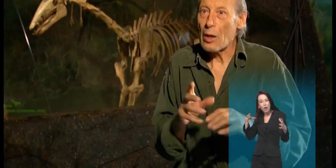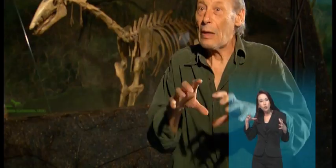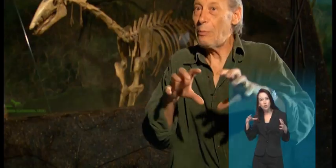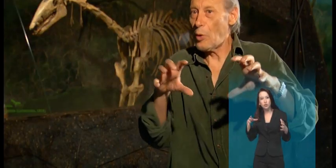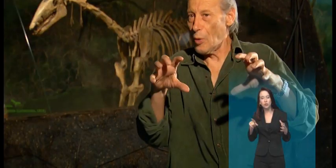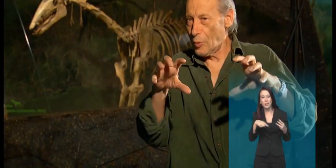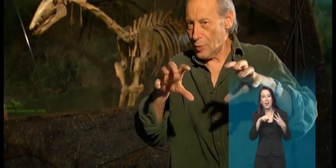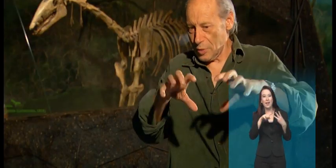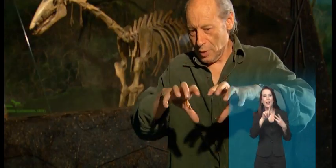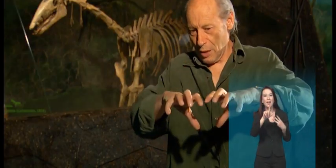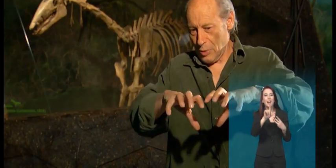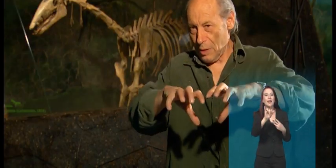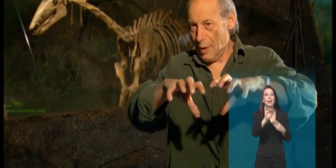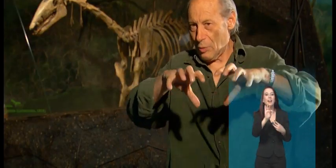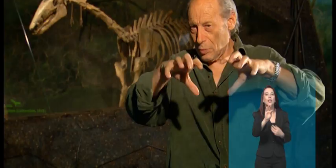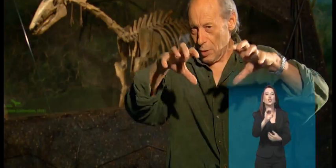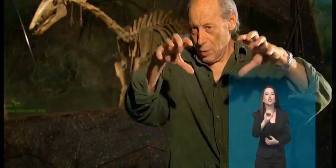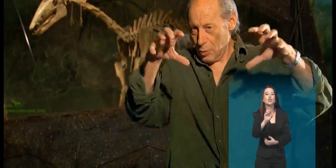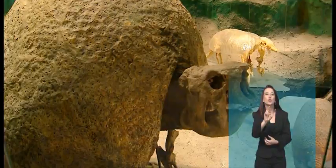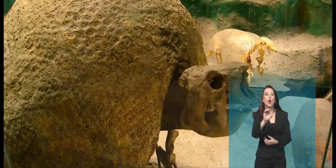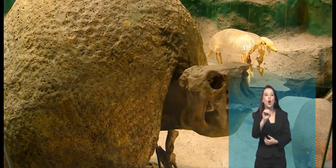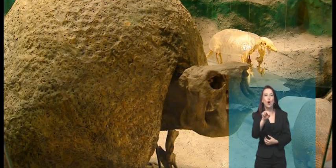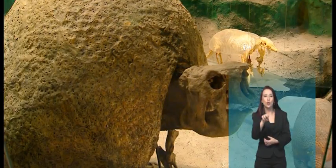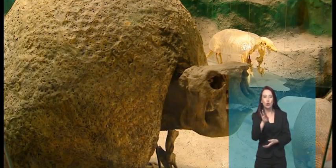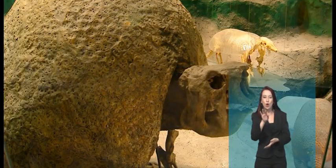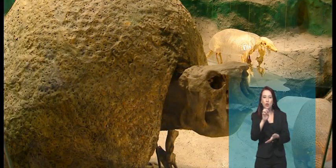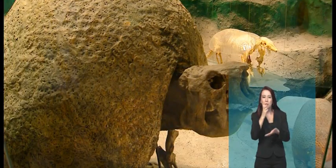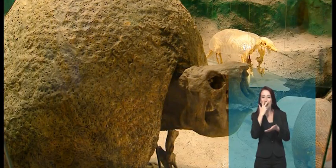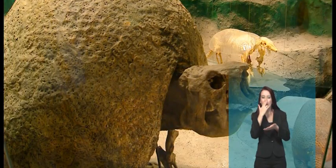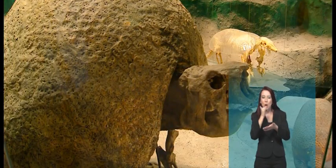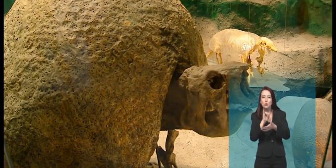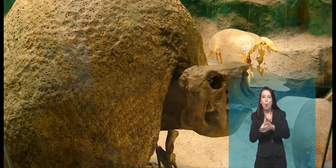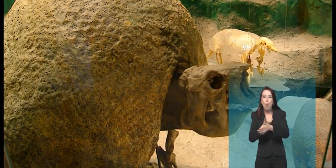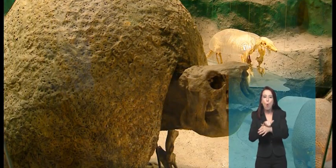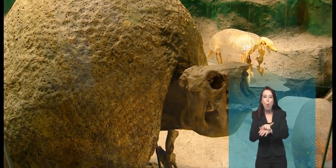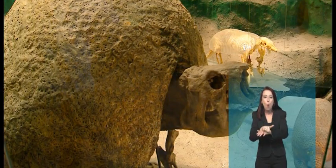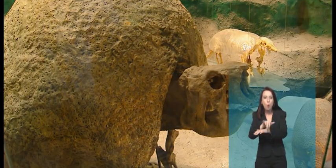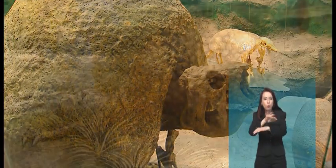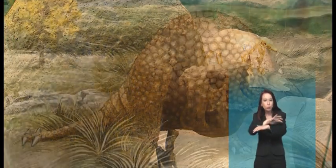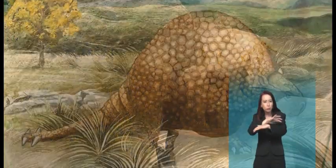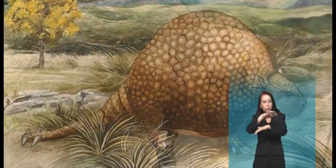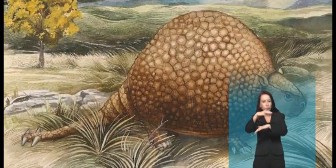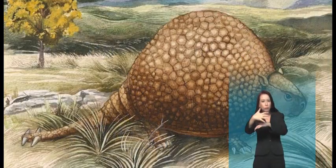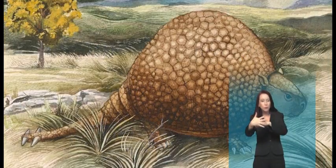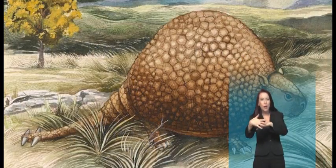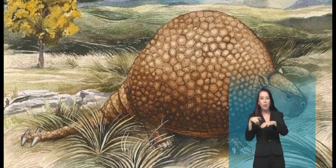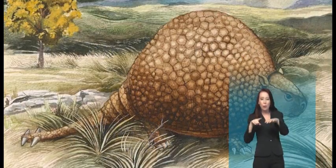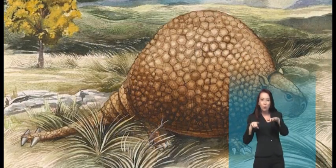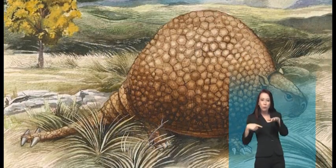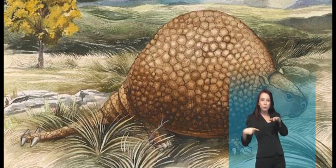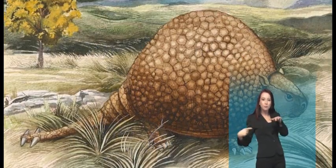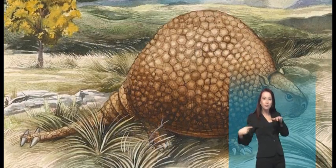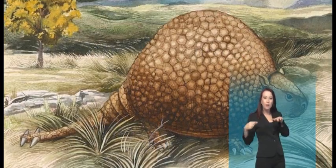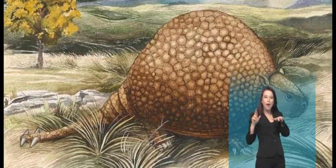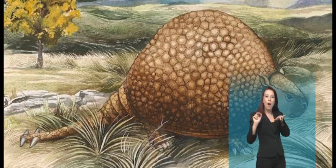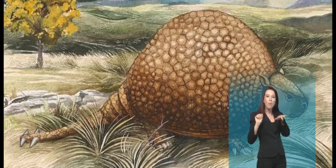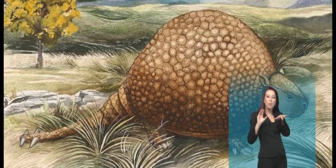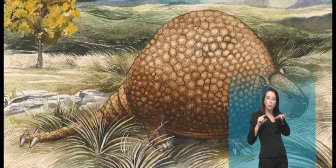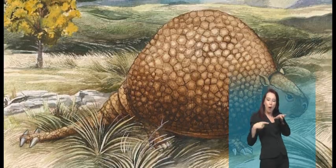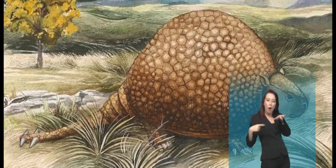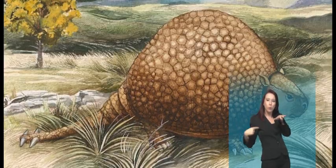tatus, gliptodontes, que é um animal todo com uma couraça contínua e ferrão na ponta da